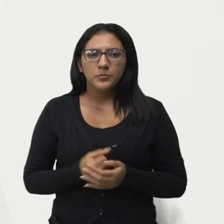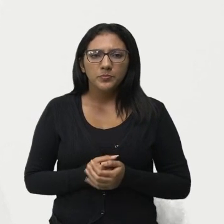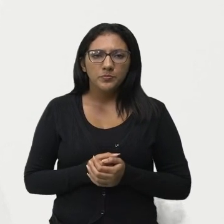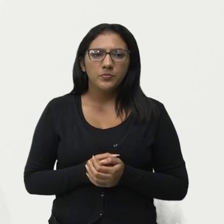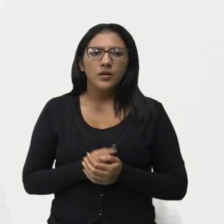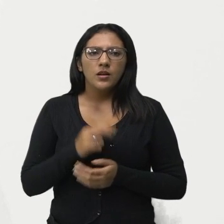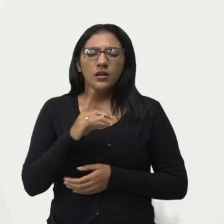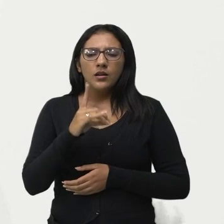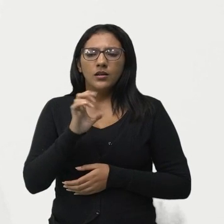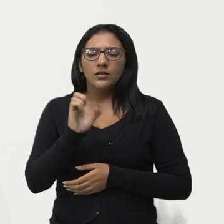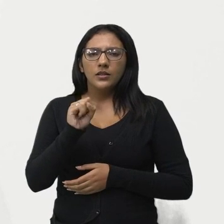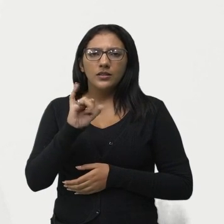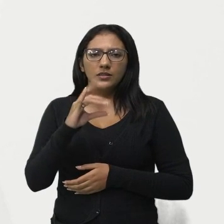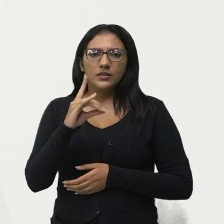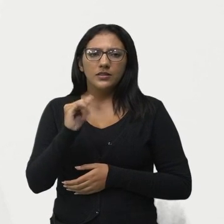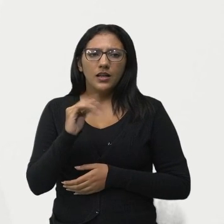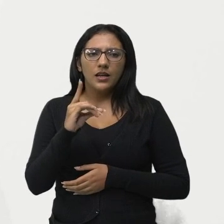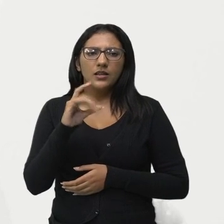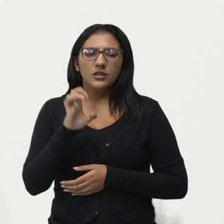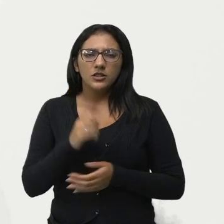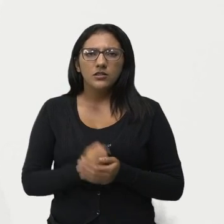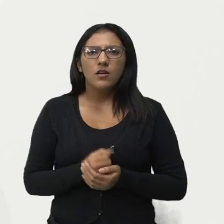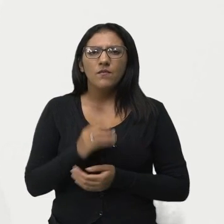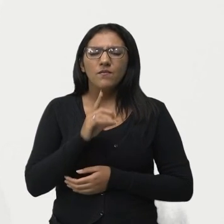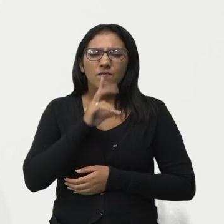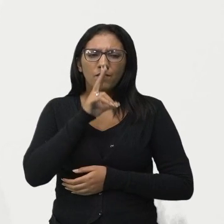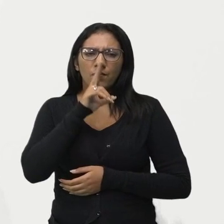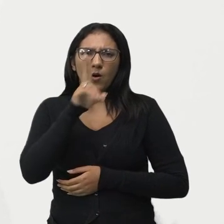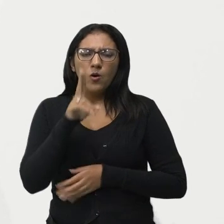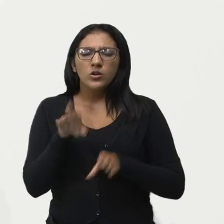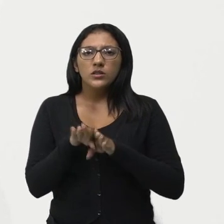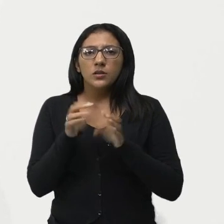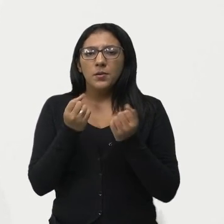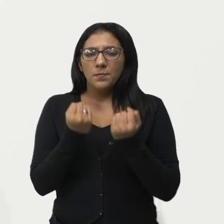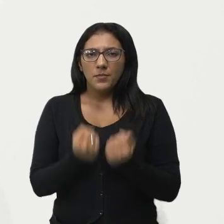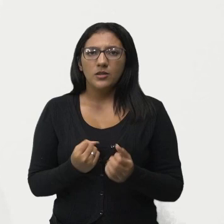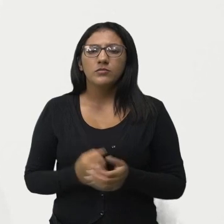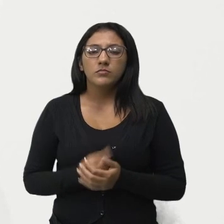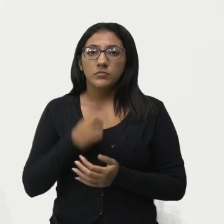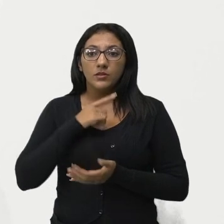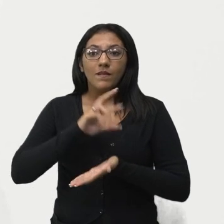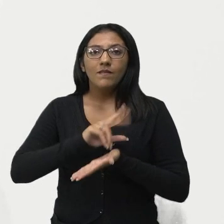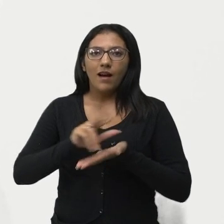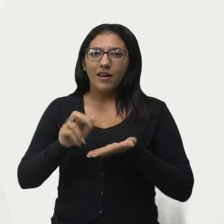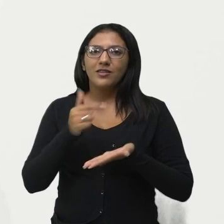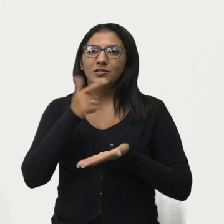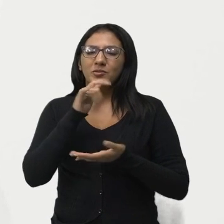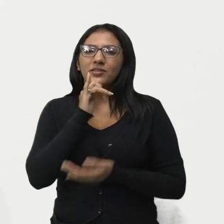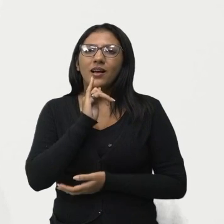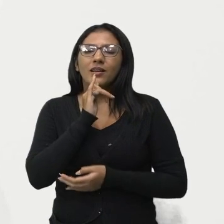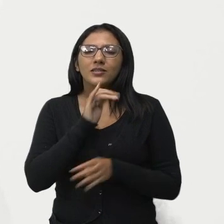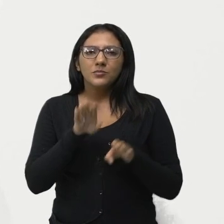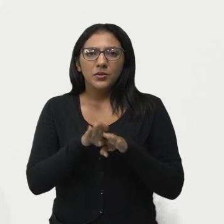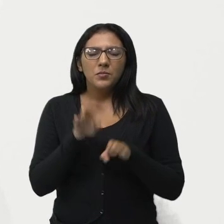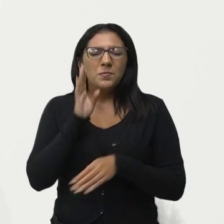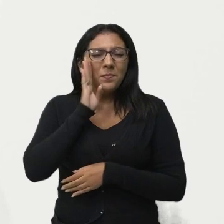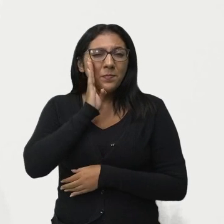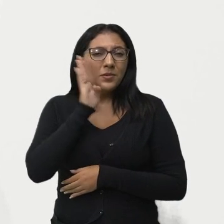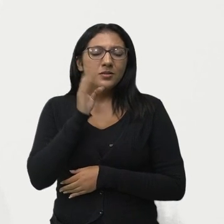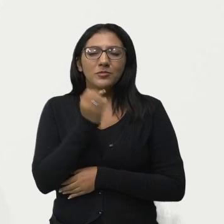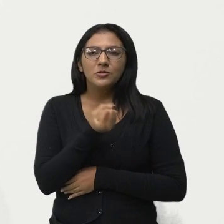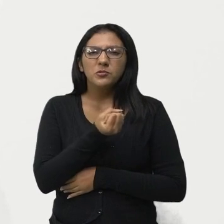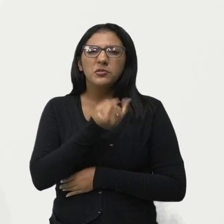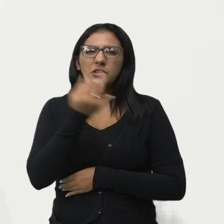Densidade, força, massa e outras, né? A gente viu aqui várias outras. Principalmente a quantidade, por exemplo,